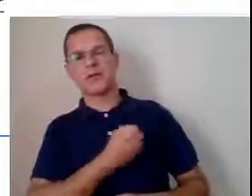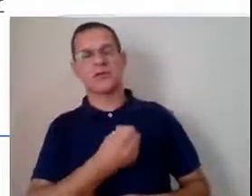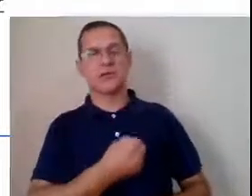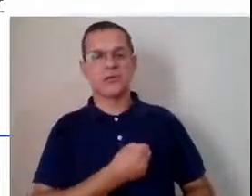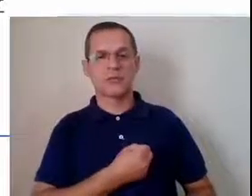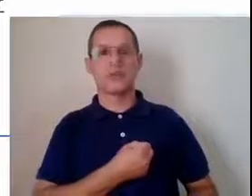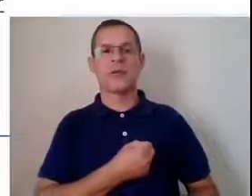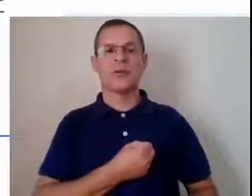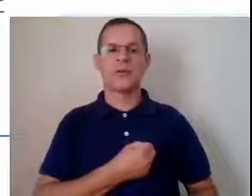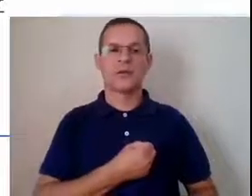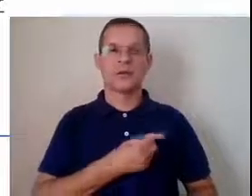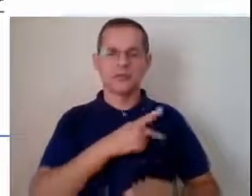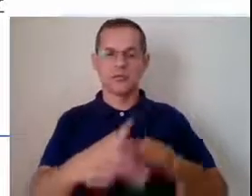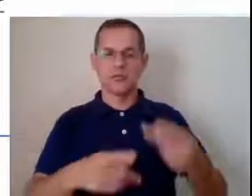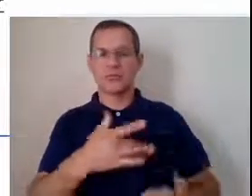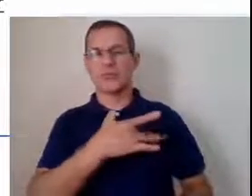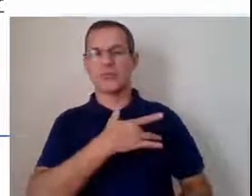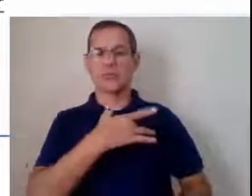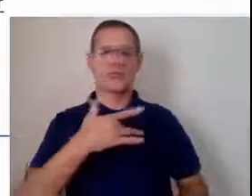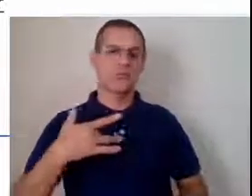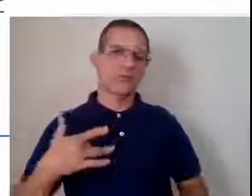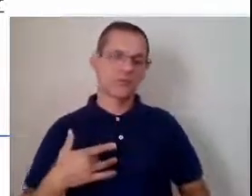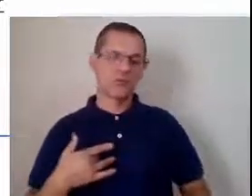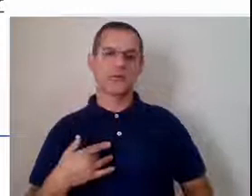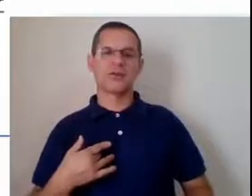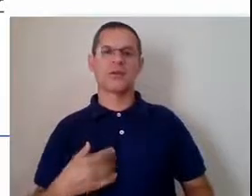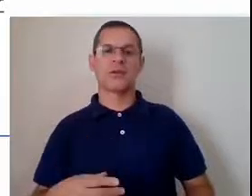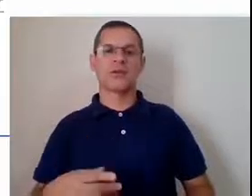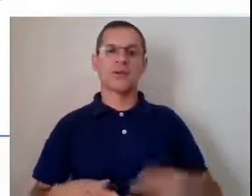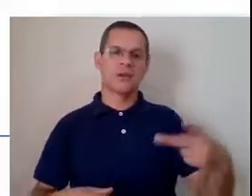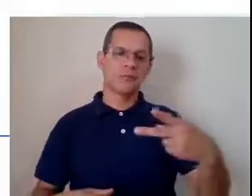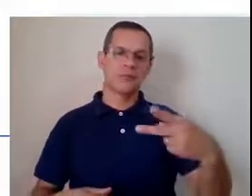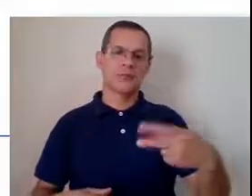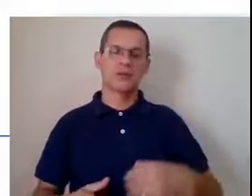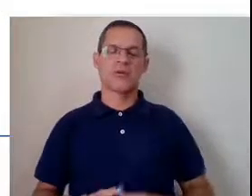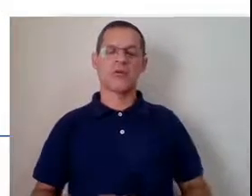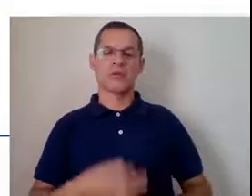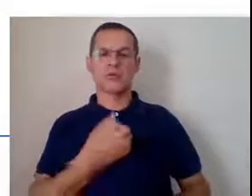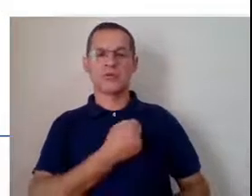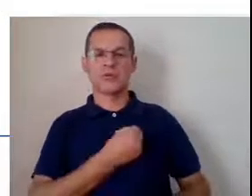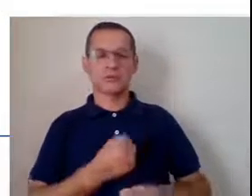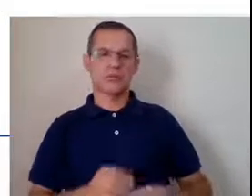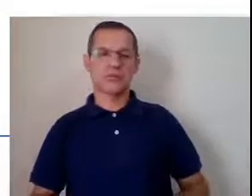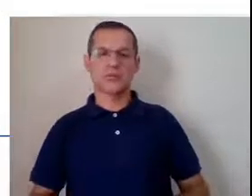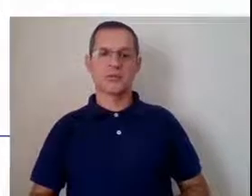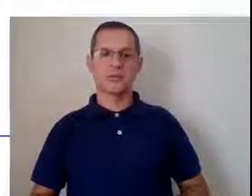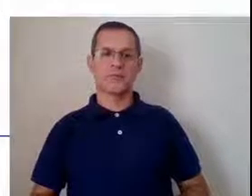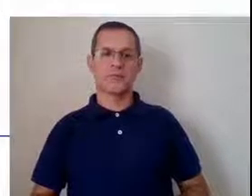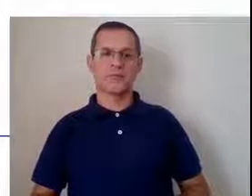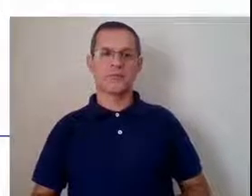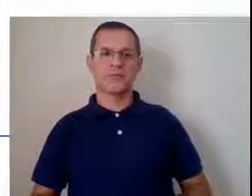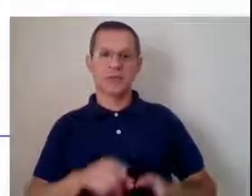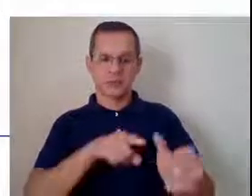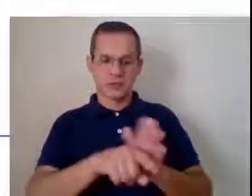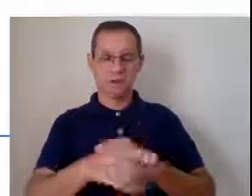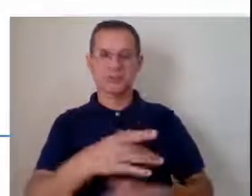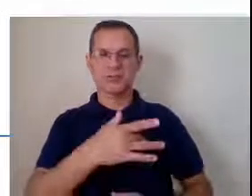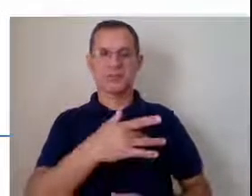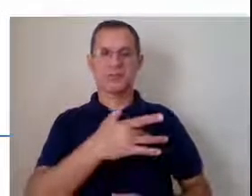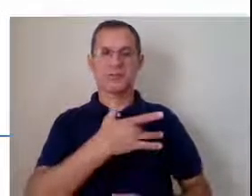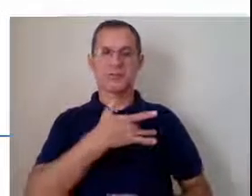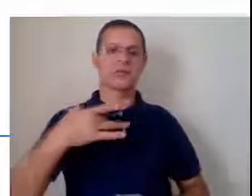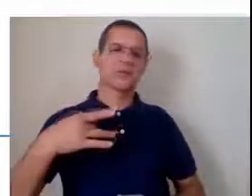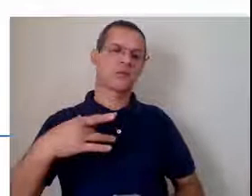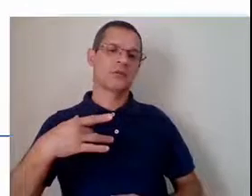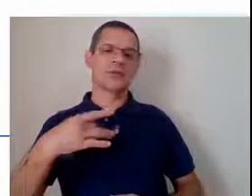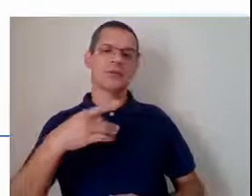uma população sadia é o menor número de consultas no posto de saúde. Então, eu